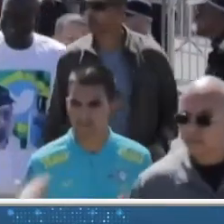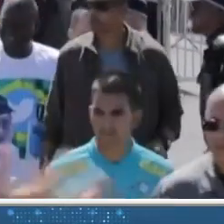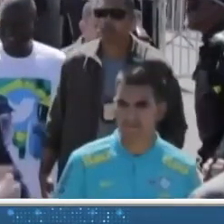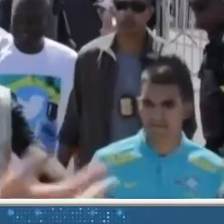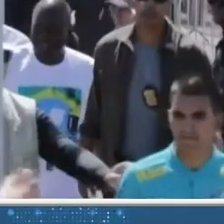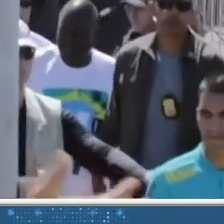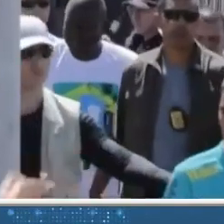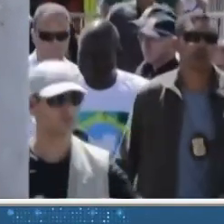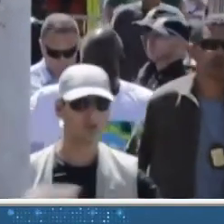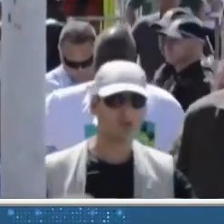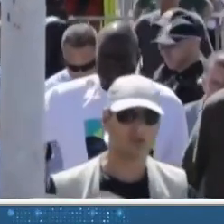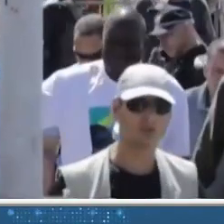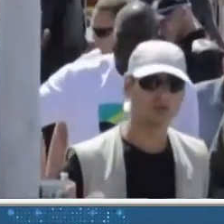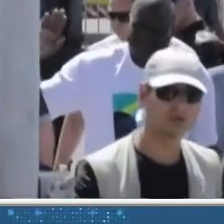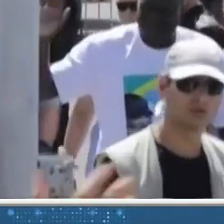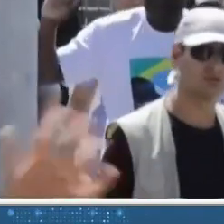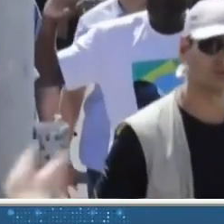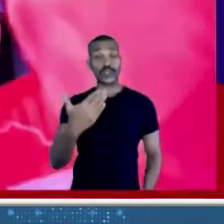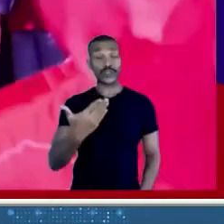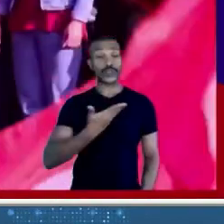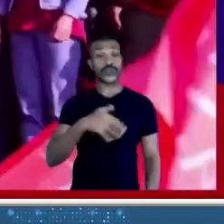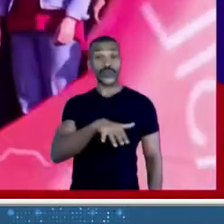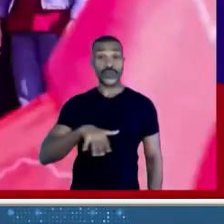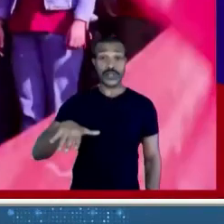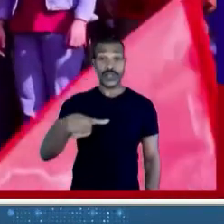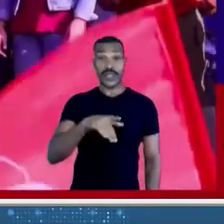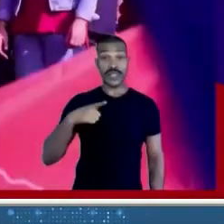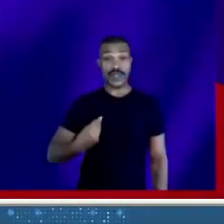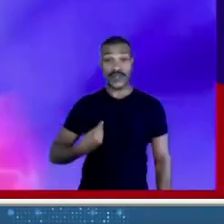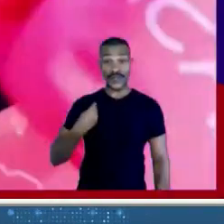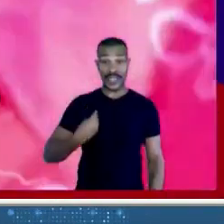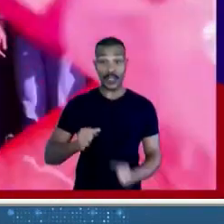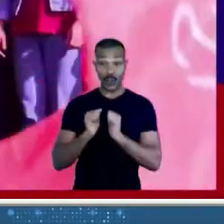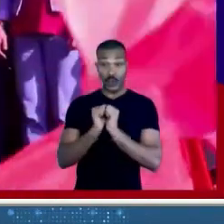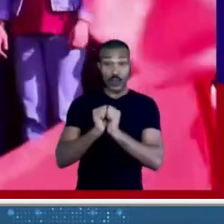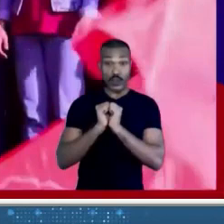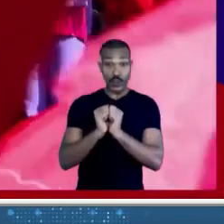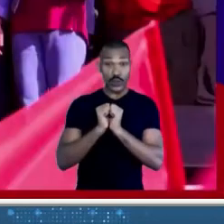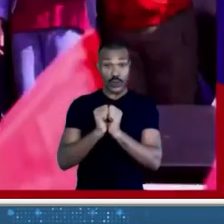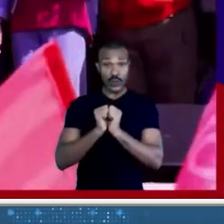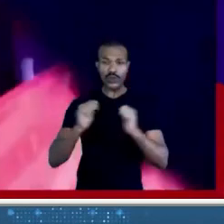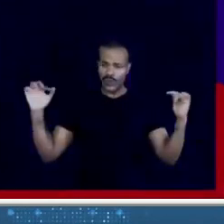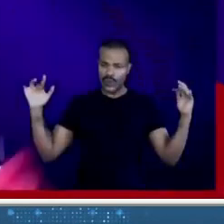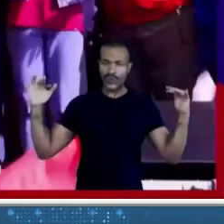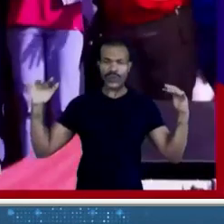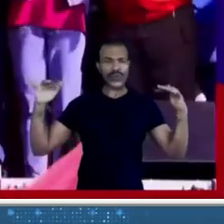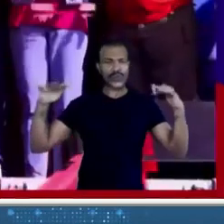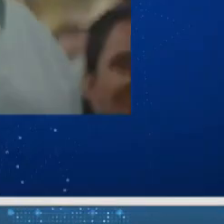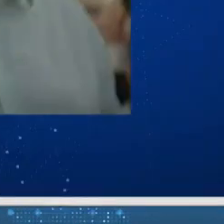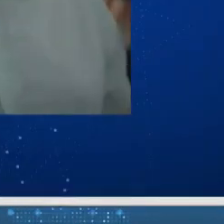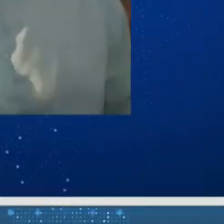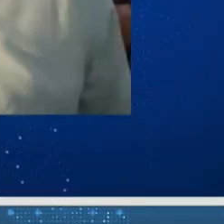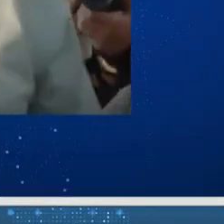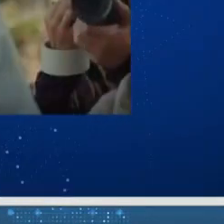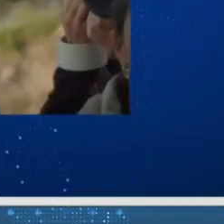e o seu conselho mais forte, que é o presidente do PL, Valdemar Costa Neto, o senador Ciro